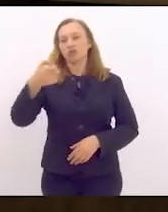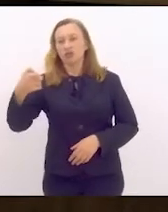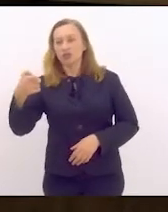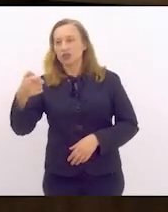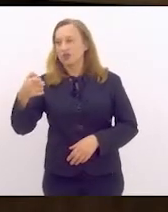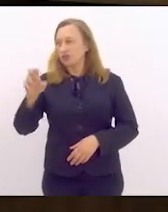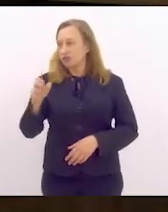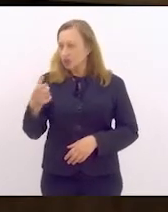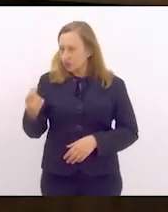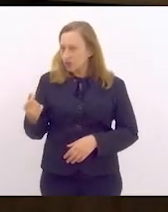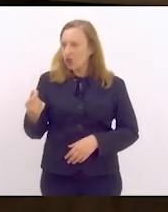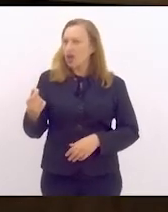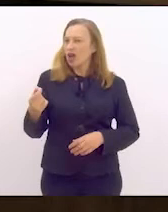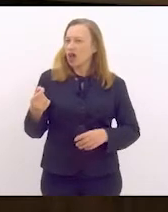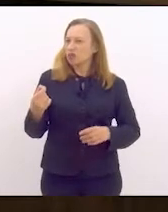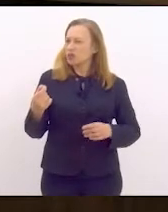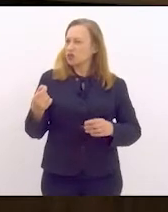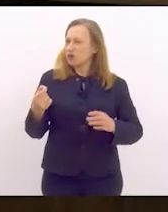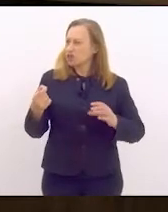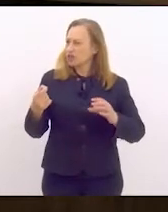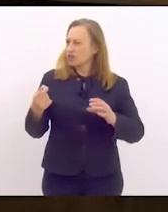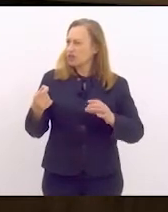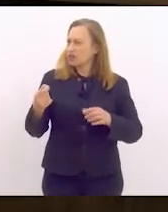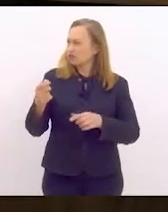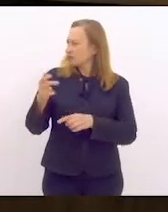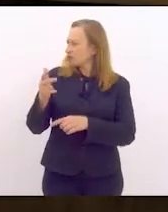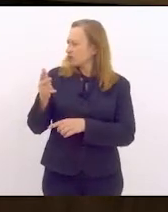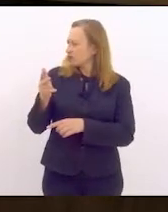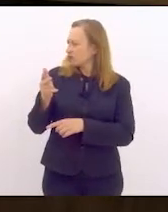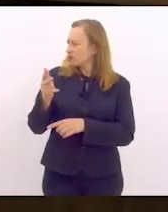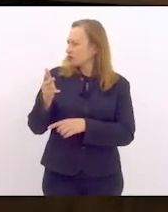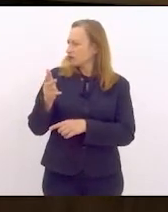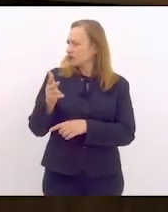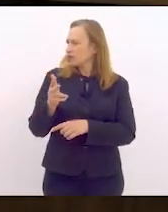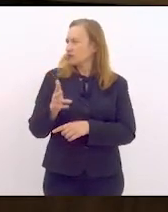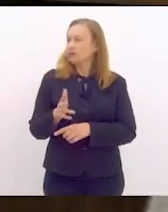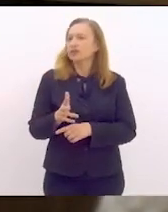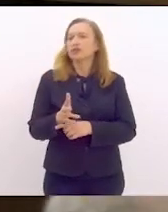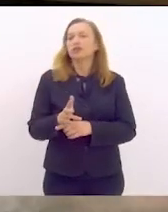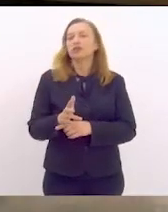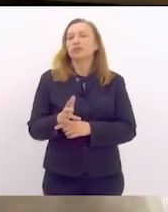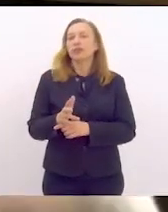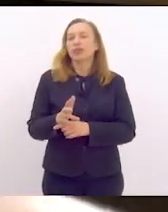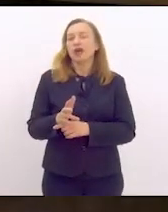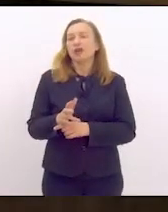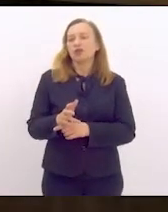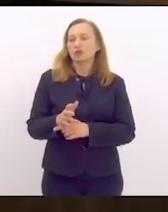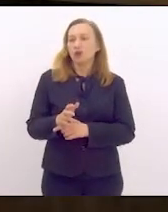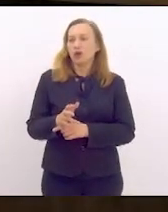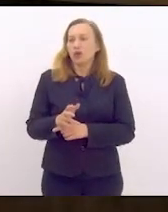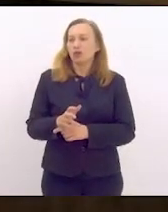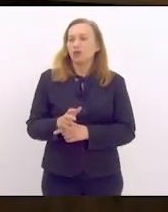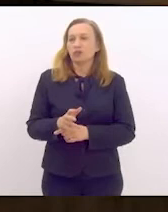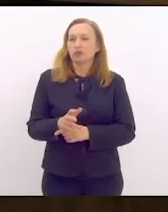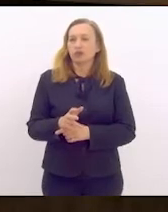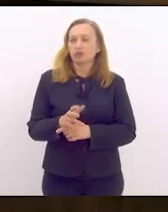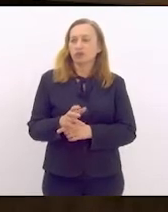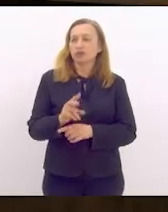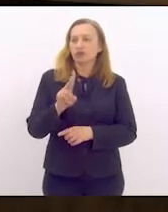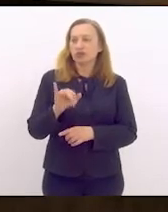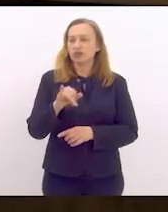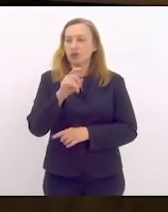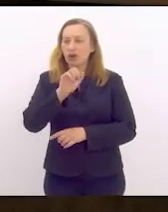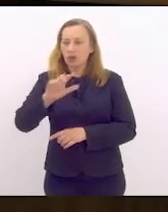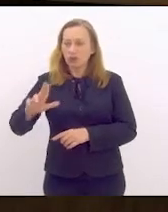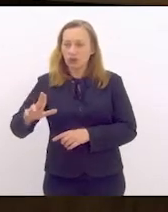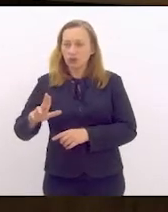o Loucura Suburbana, ele não acontece apenas durante o carnaval. Ao longo de todo o ano, ele promove um conjunto de